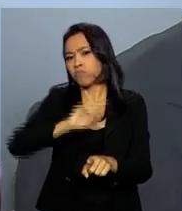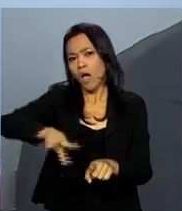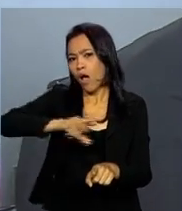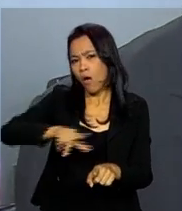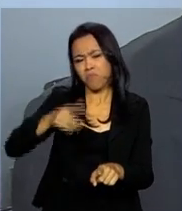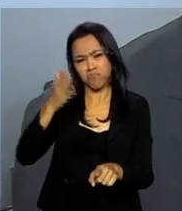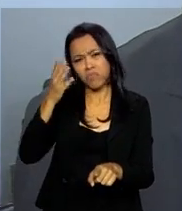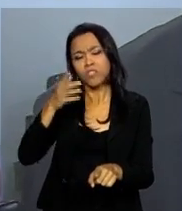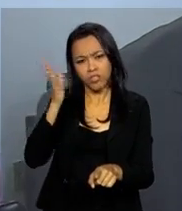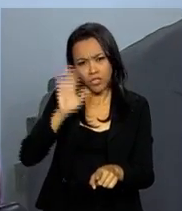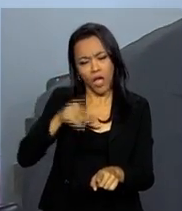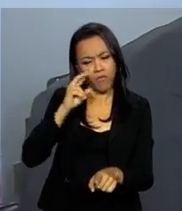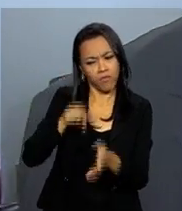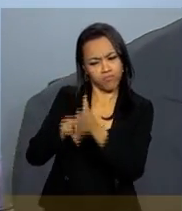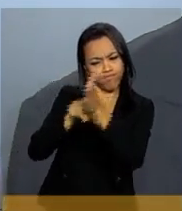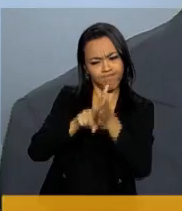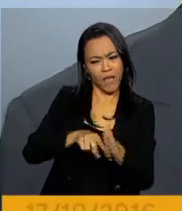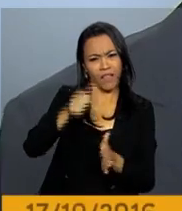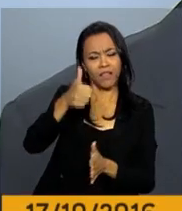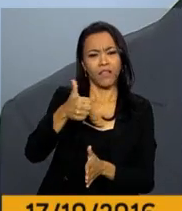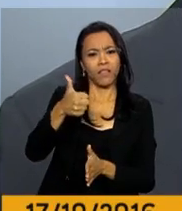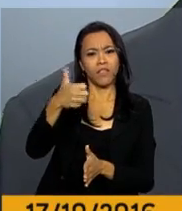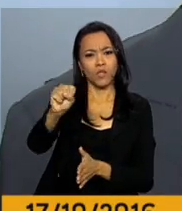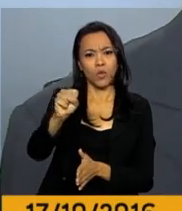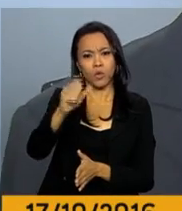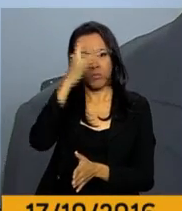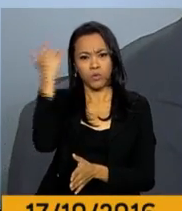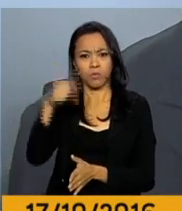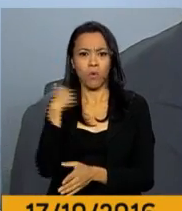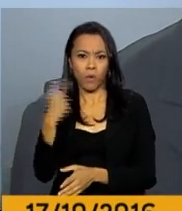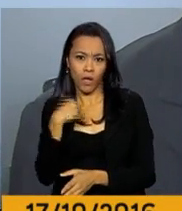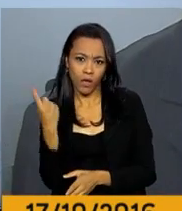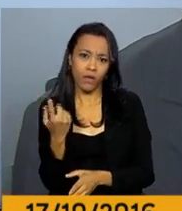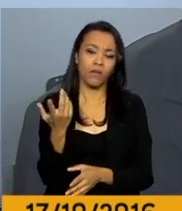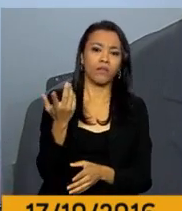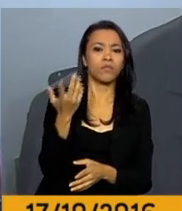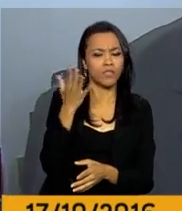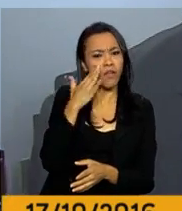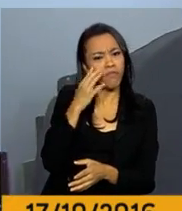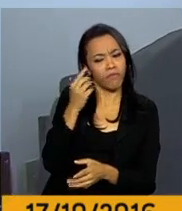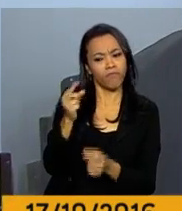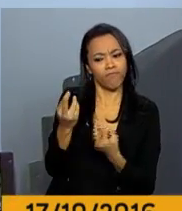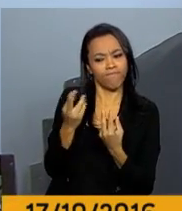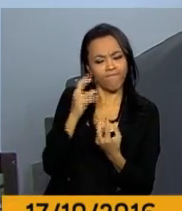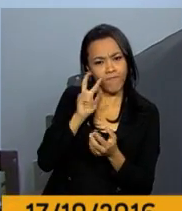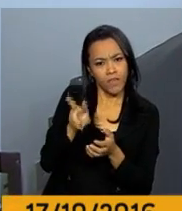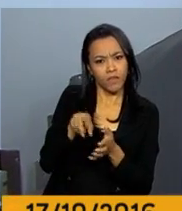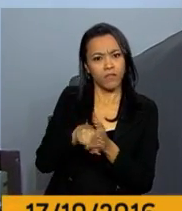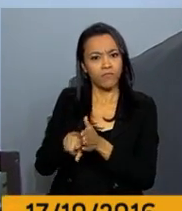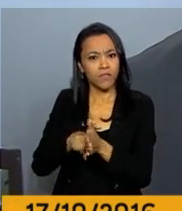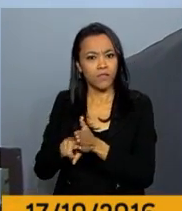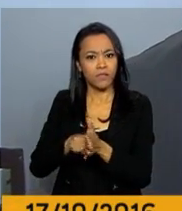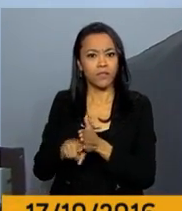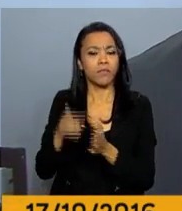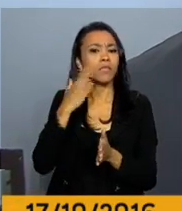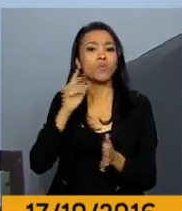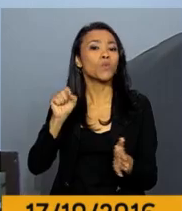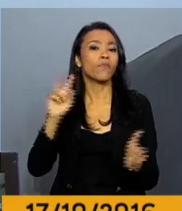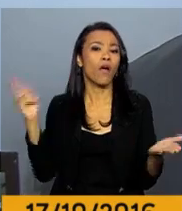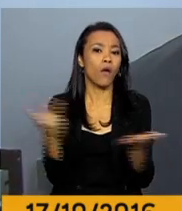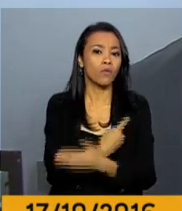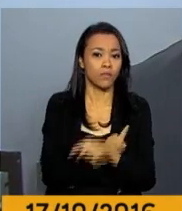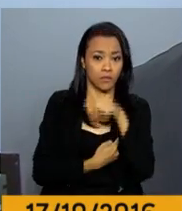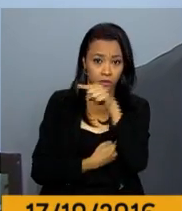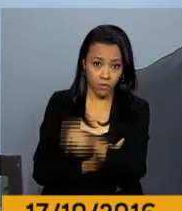mortes que ocorreram, 10 no estado e 8 mortes em outro estado. Já uma delegação do DEPEN já está